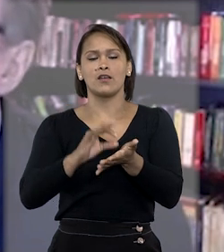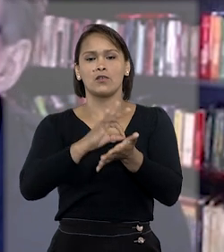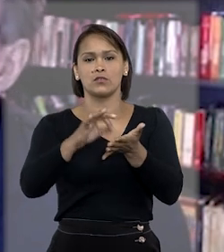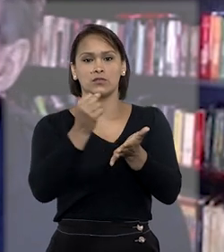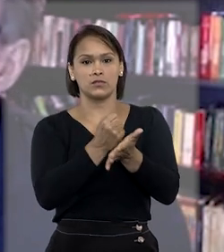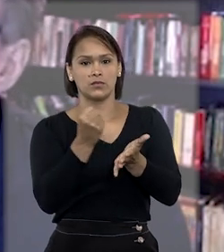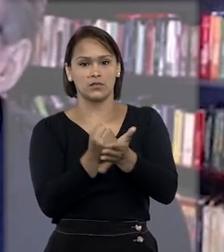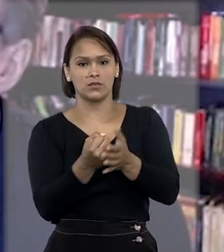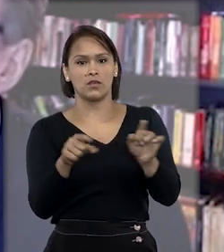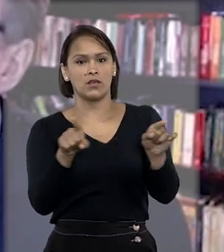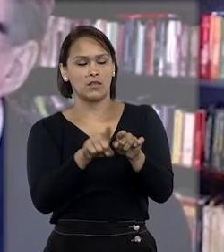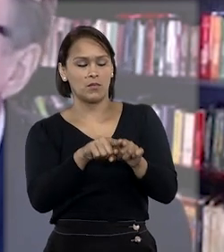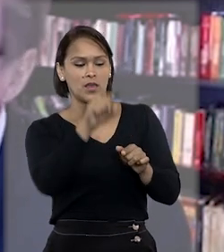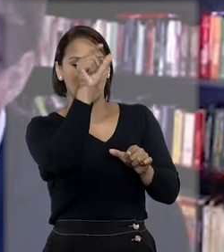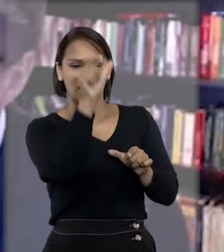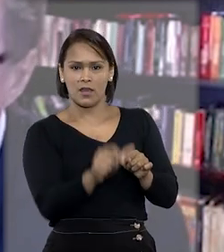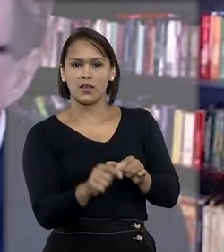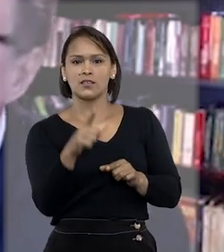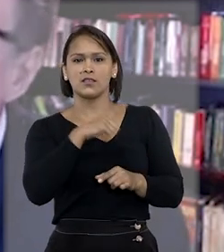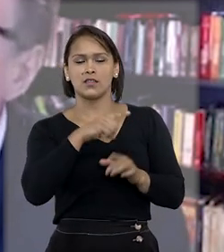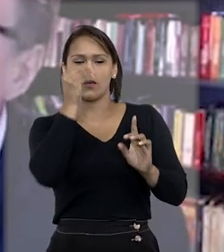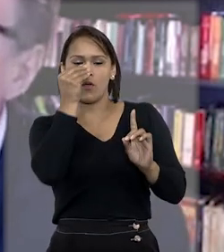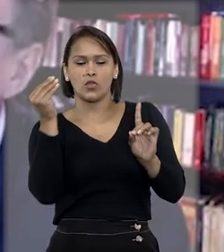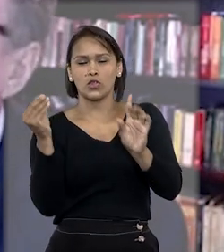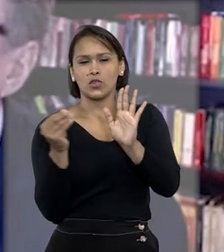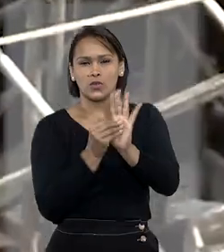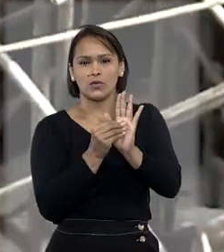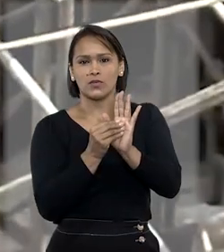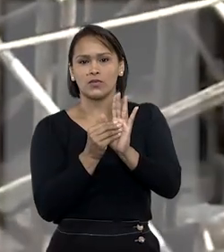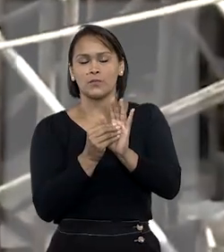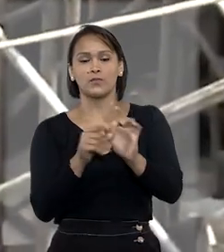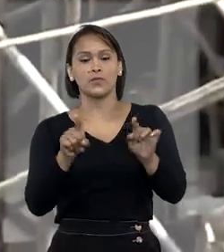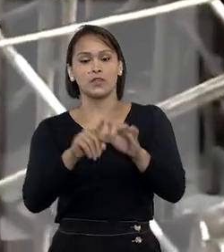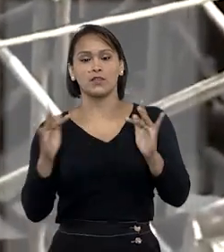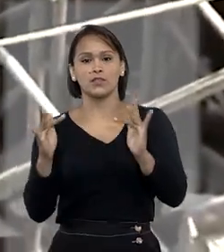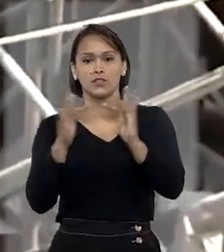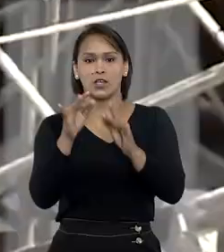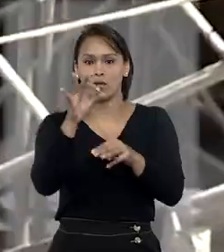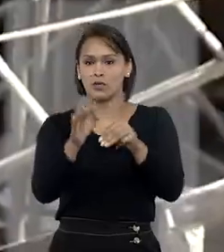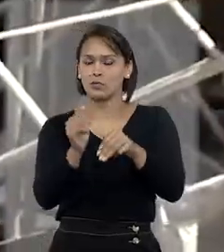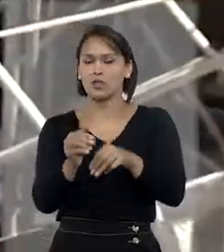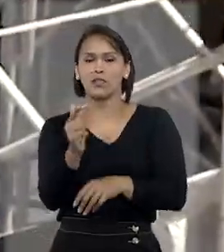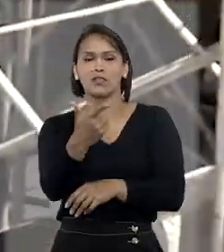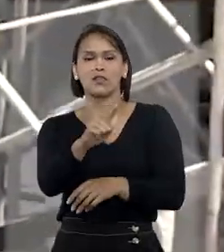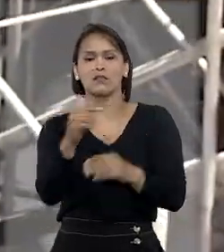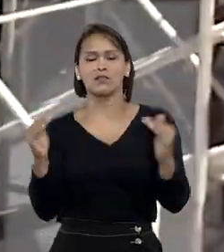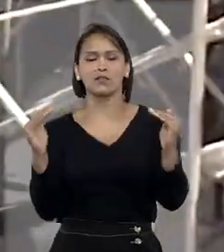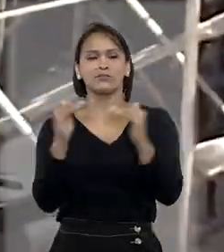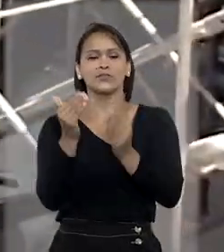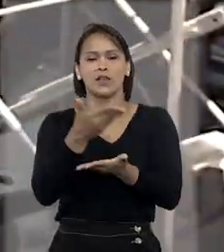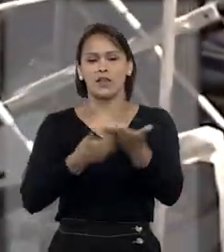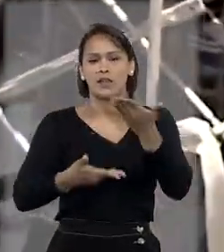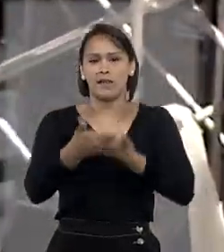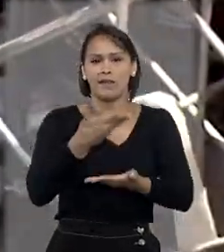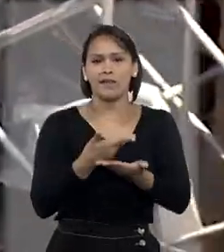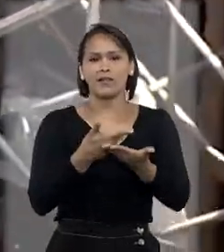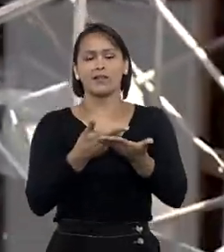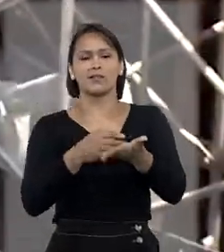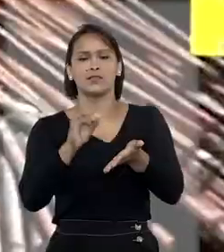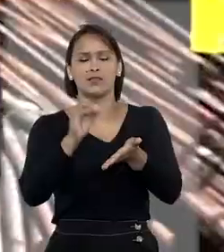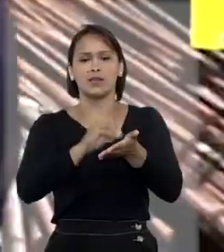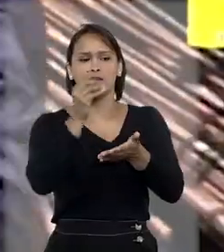inexecução do contrato ainda que esta resulte de dolo do devedor de acordo com o ministro não há relação de causalidade